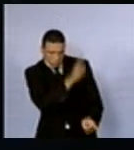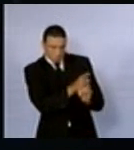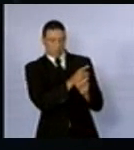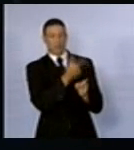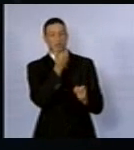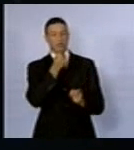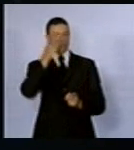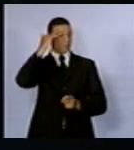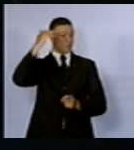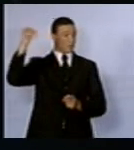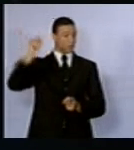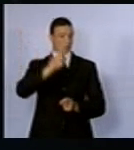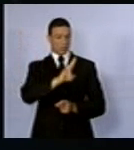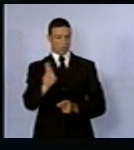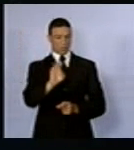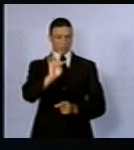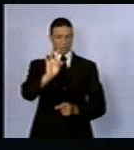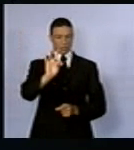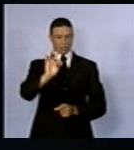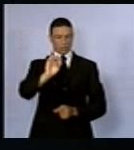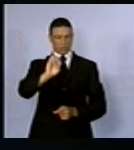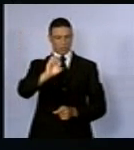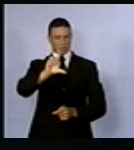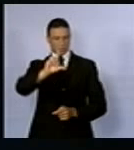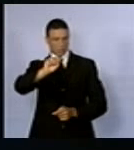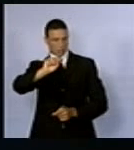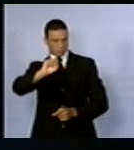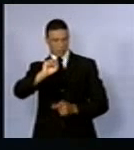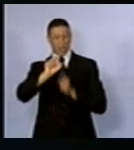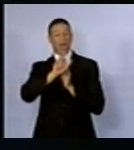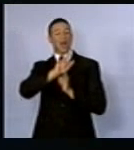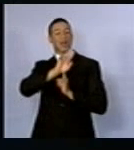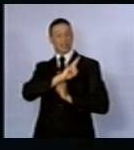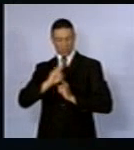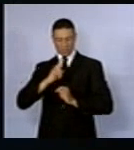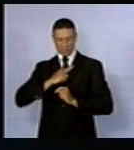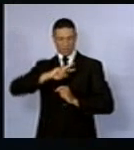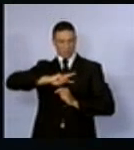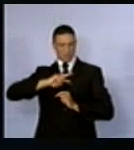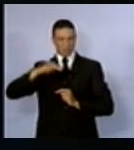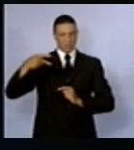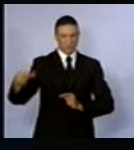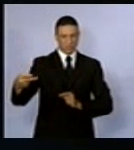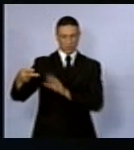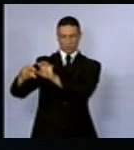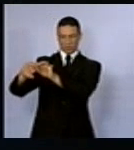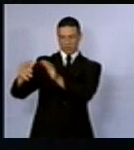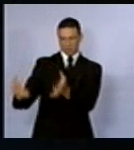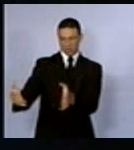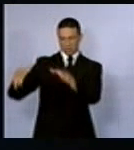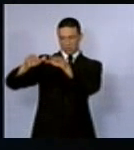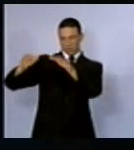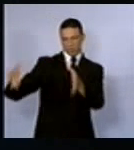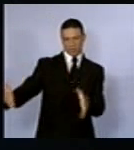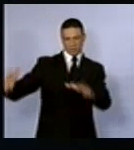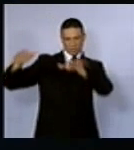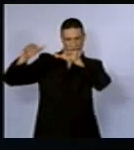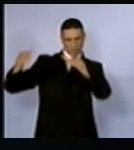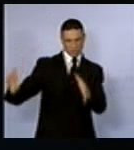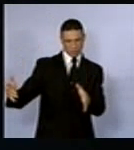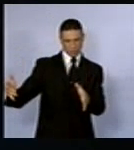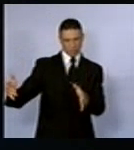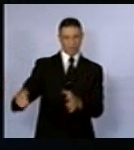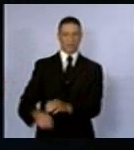dando... ele acabou emprestando o próprio nome a essa grandeza que é o chamado campo magnético.